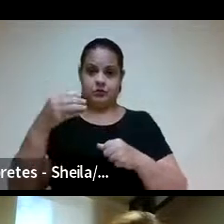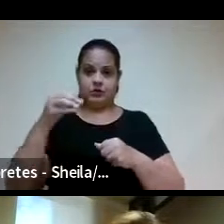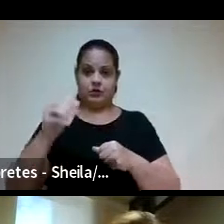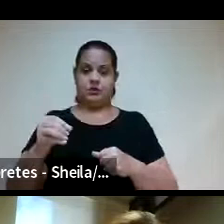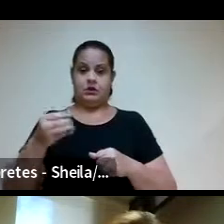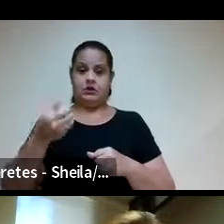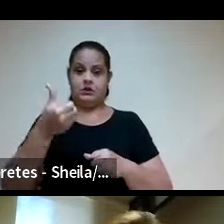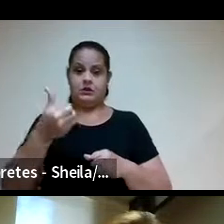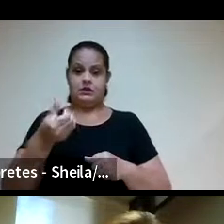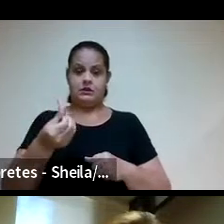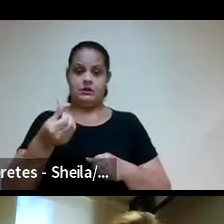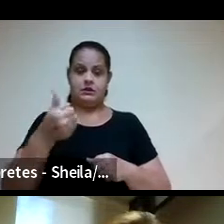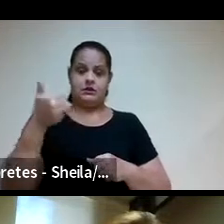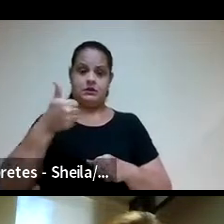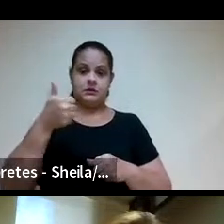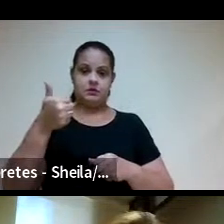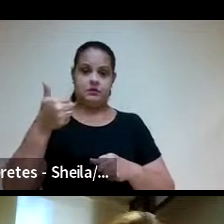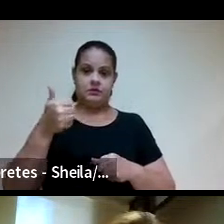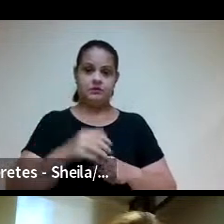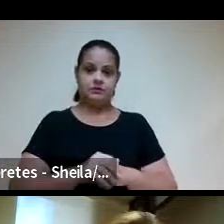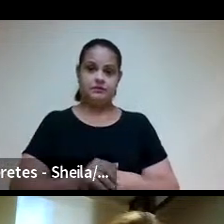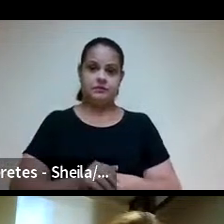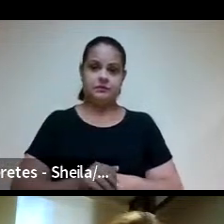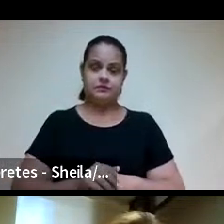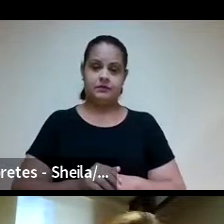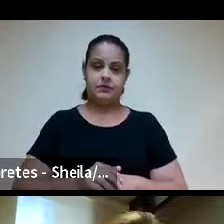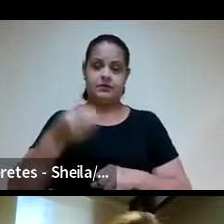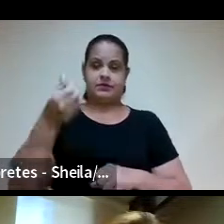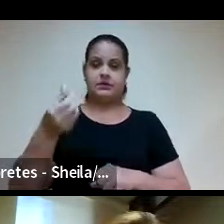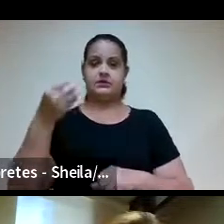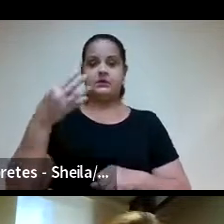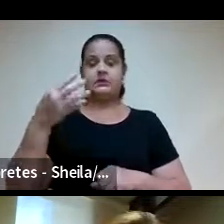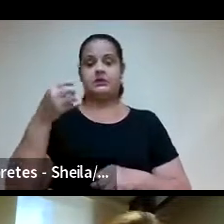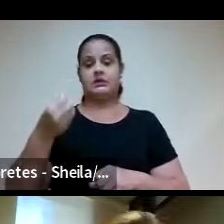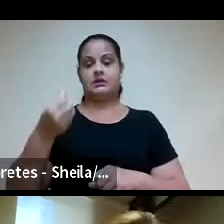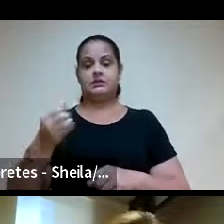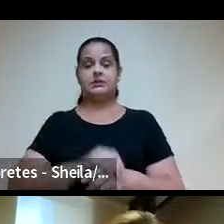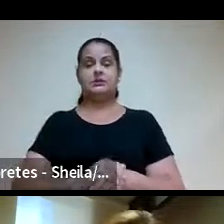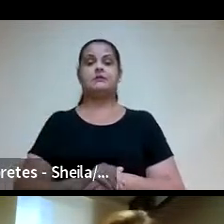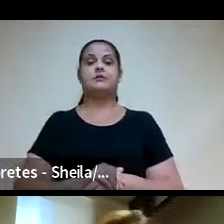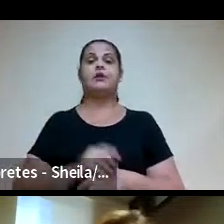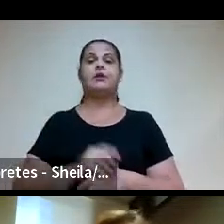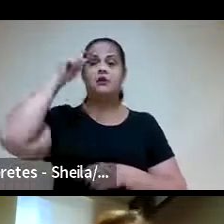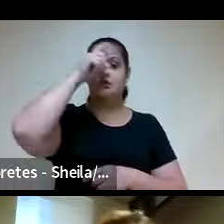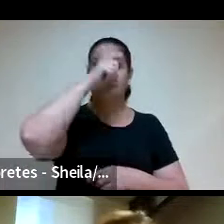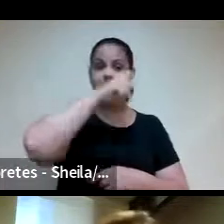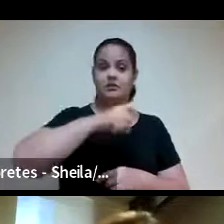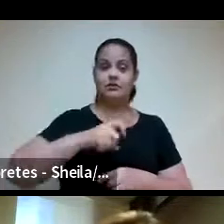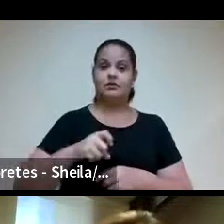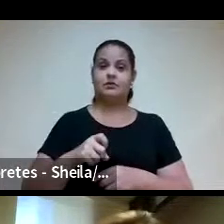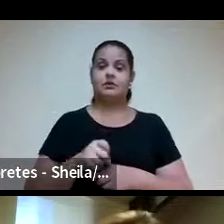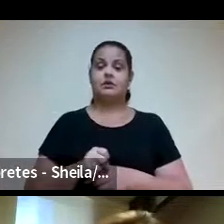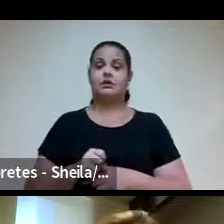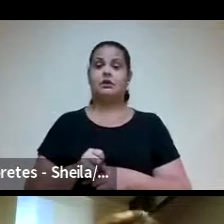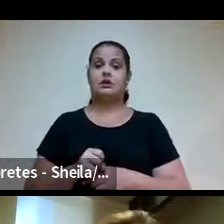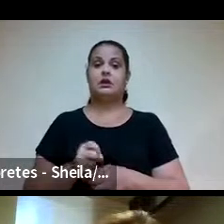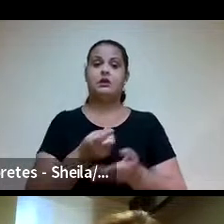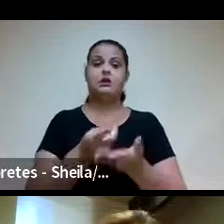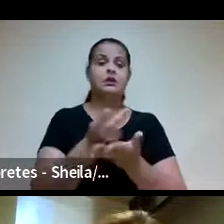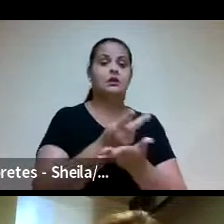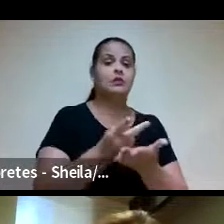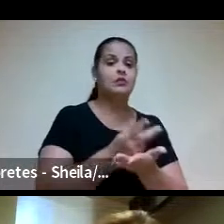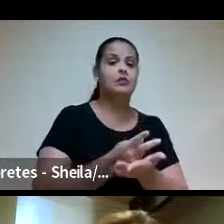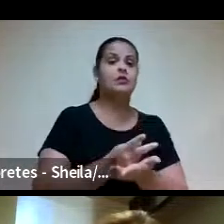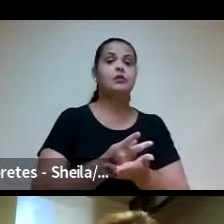10.611.836 é a comprovação não apenas da dificuldade da realização dessa intimação, como também da própria garantia